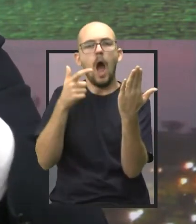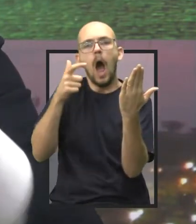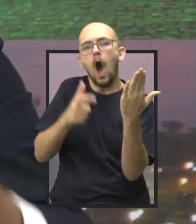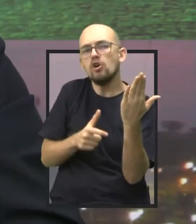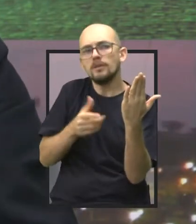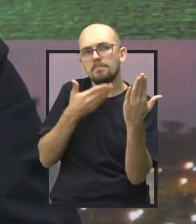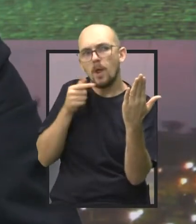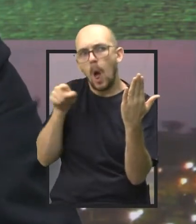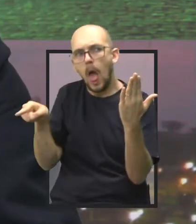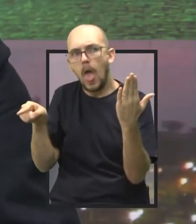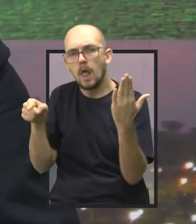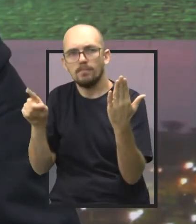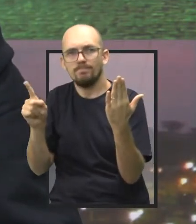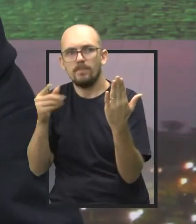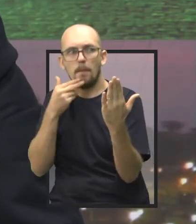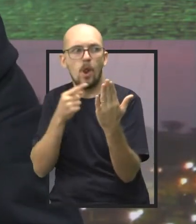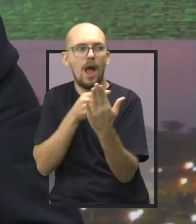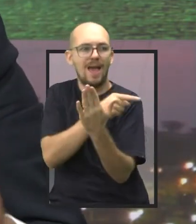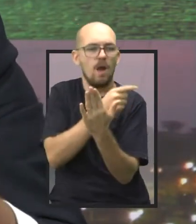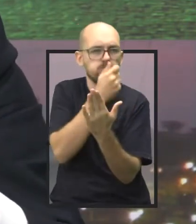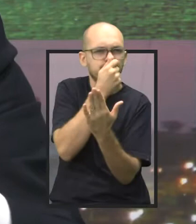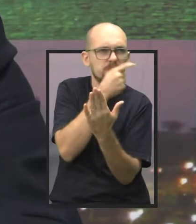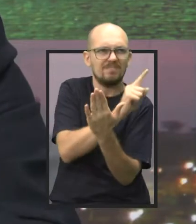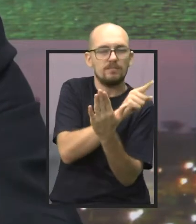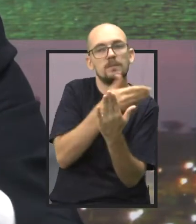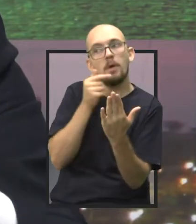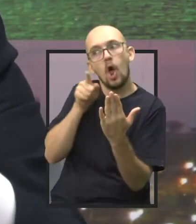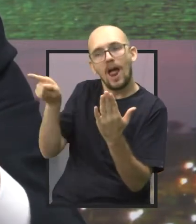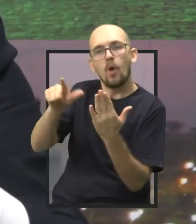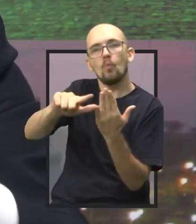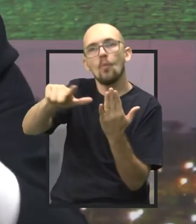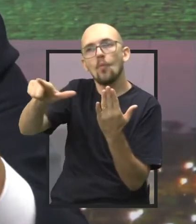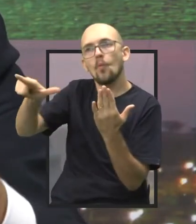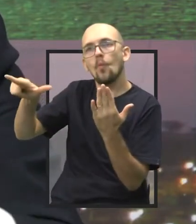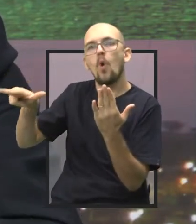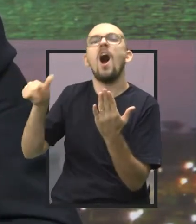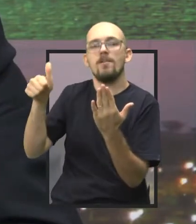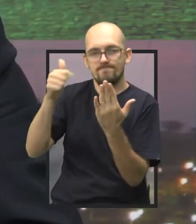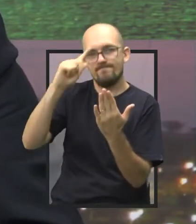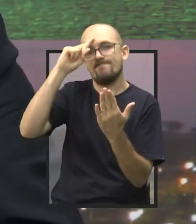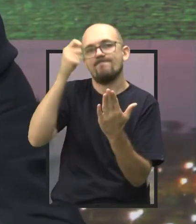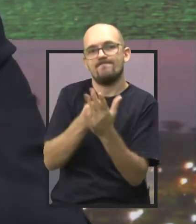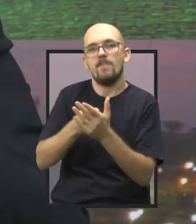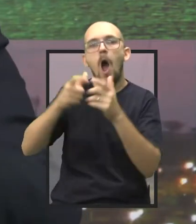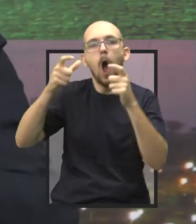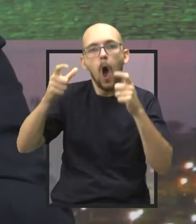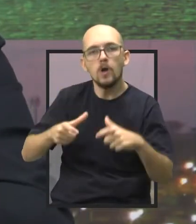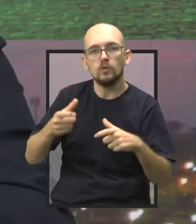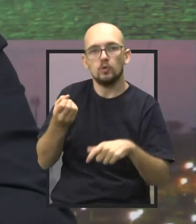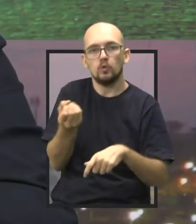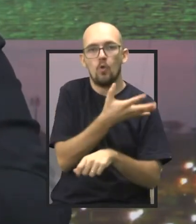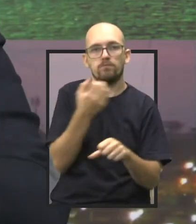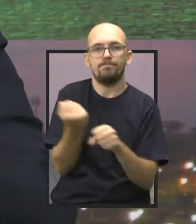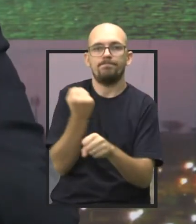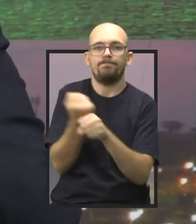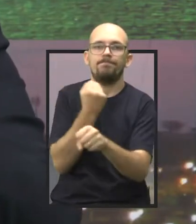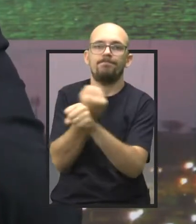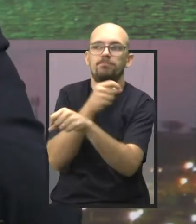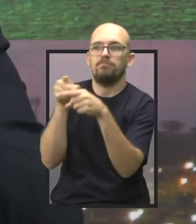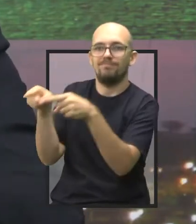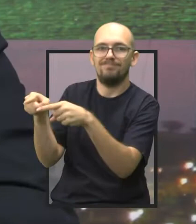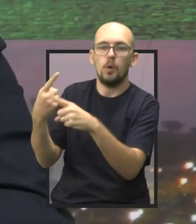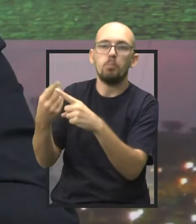casas, ao número de pessoas, né? De quanto será necessário para atender essa população, tanto no